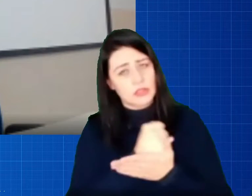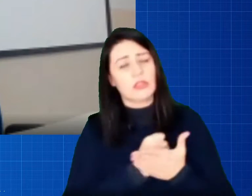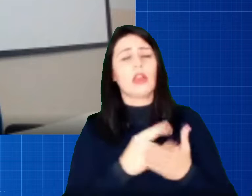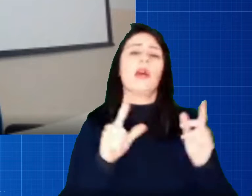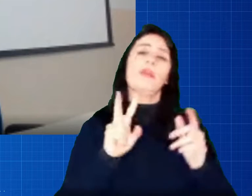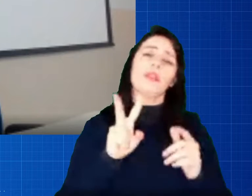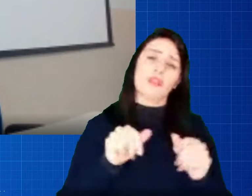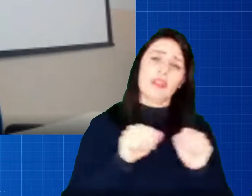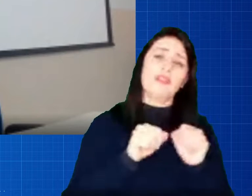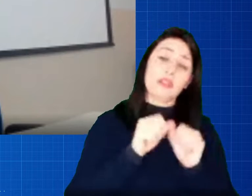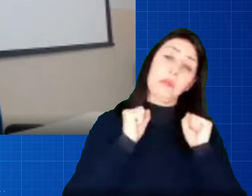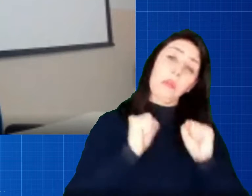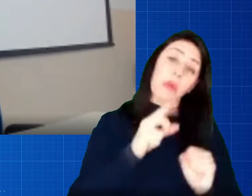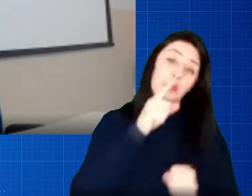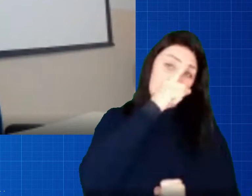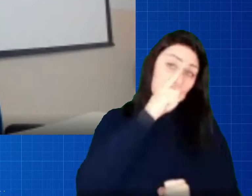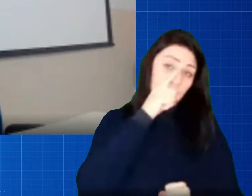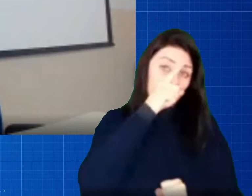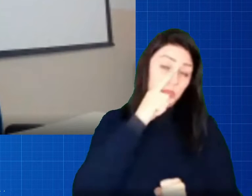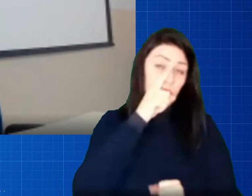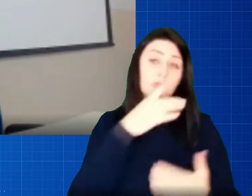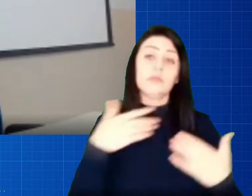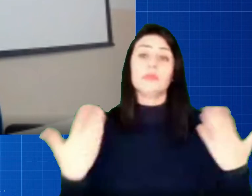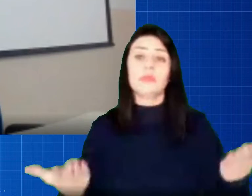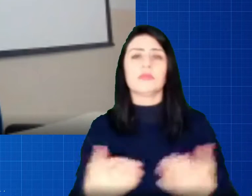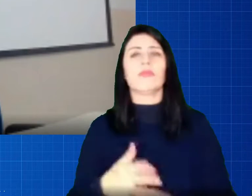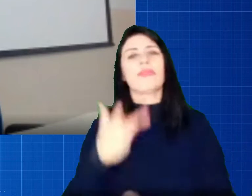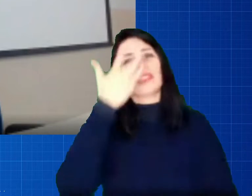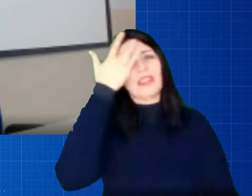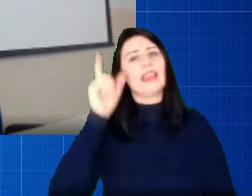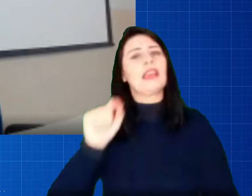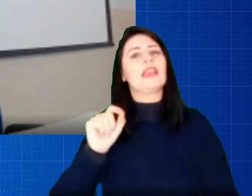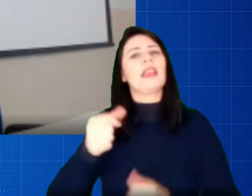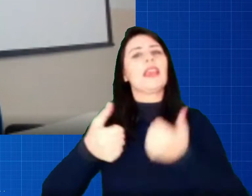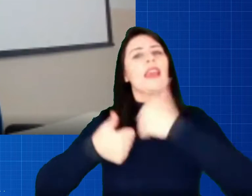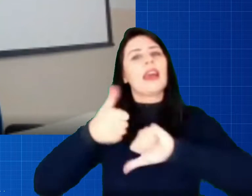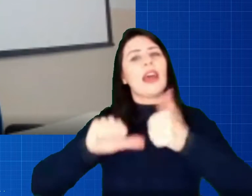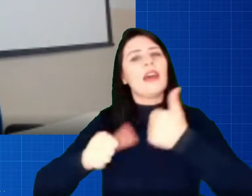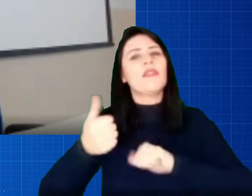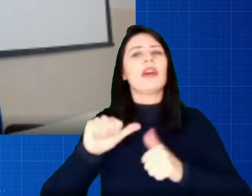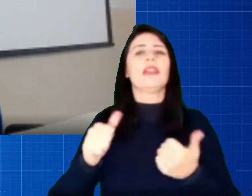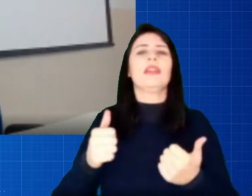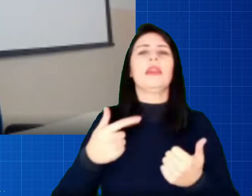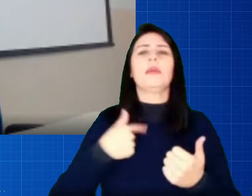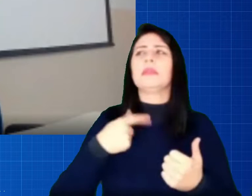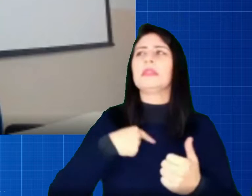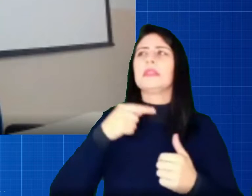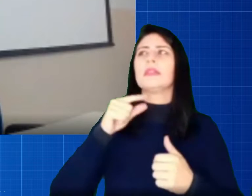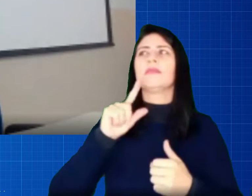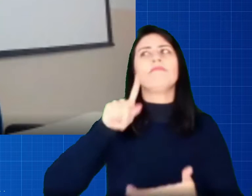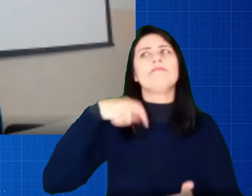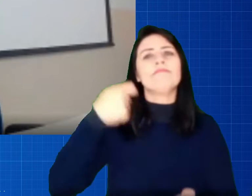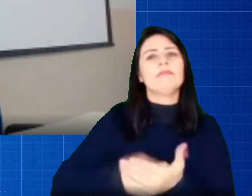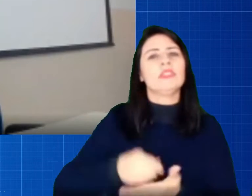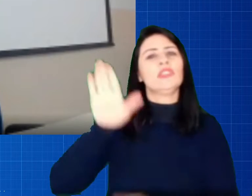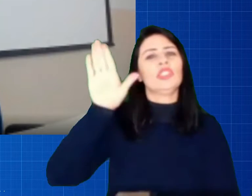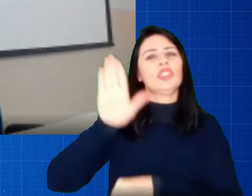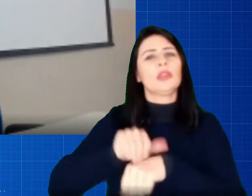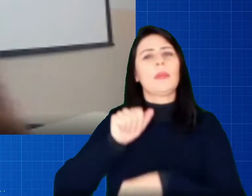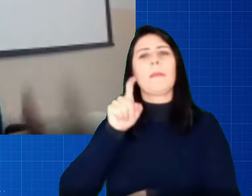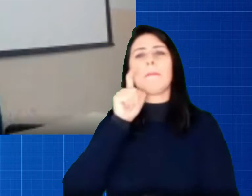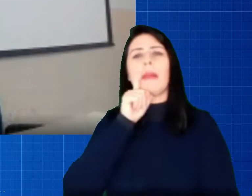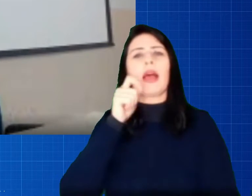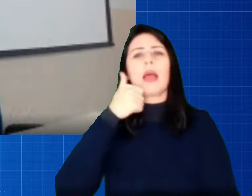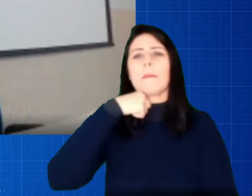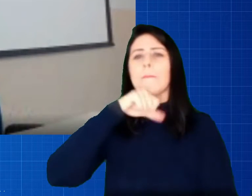teve risco, nós vamos estar fazendo os testes. Quem vai avaliar a necessidade de chamar um adulto, de chamar os pais, de chamar